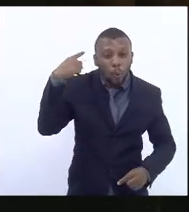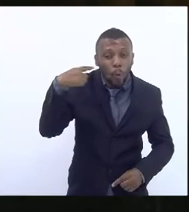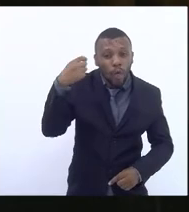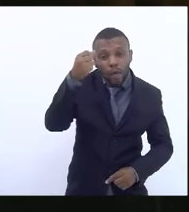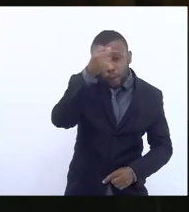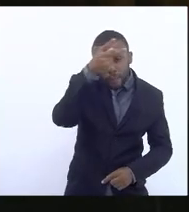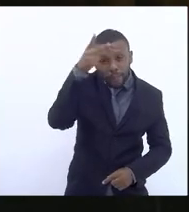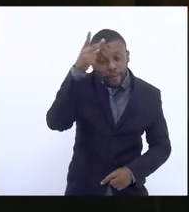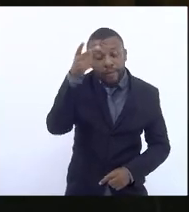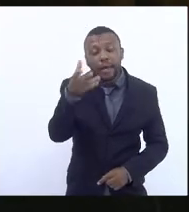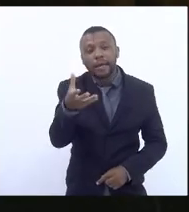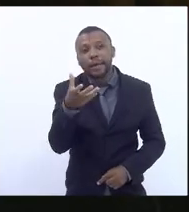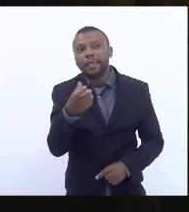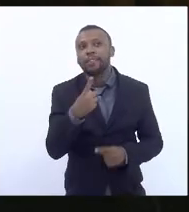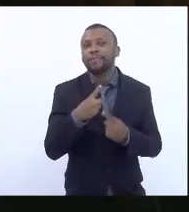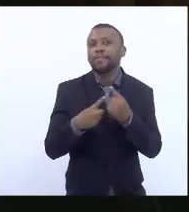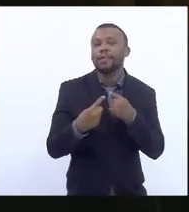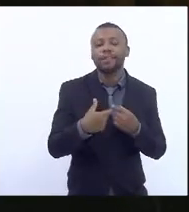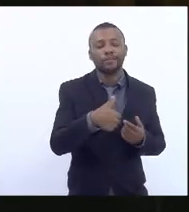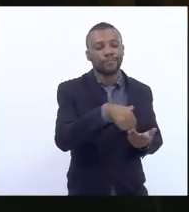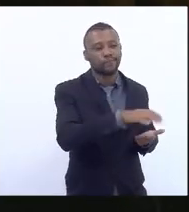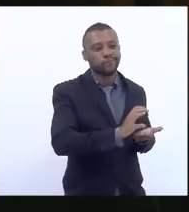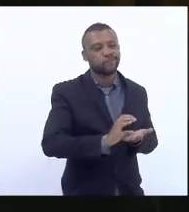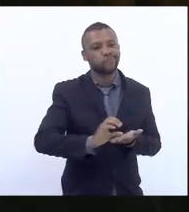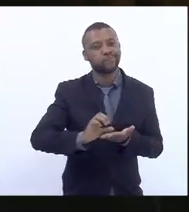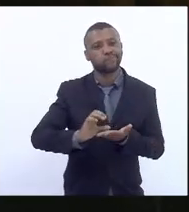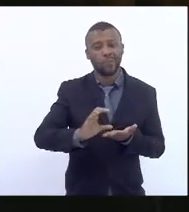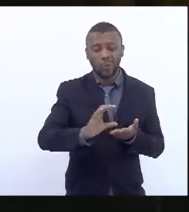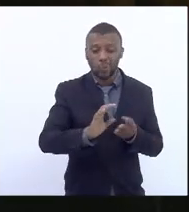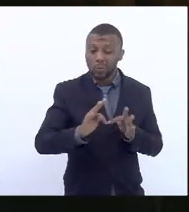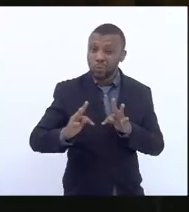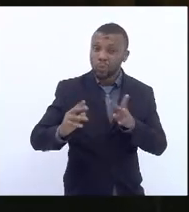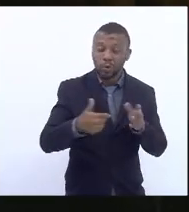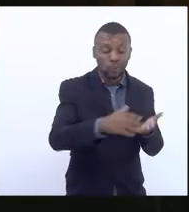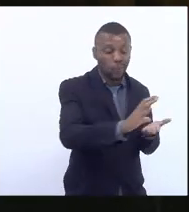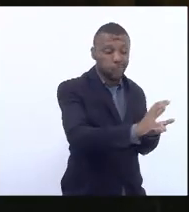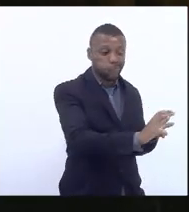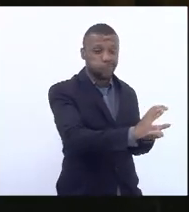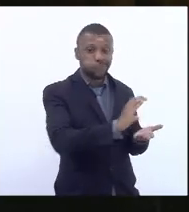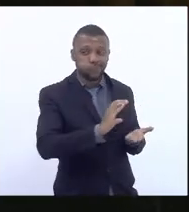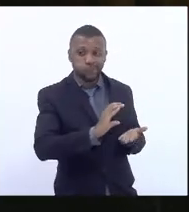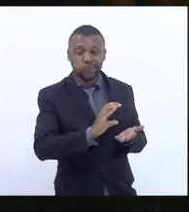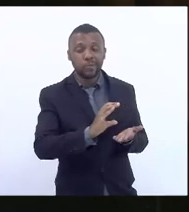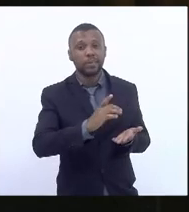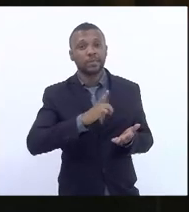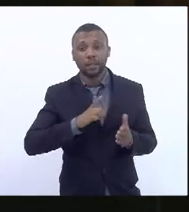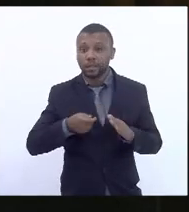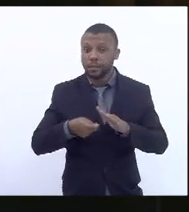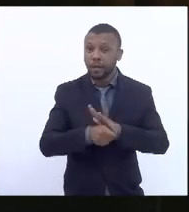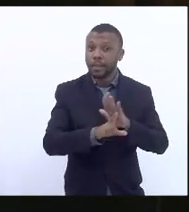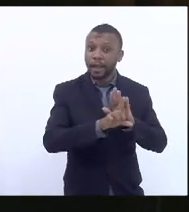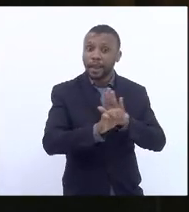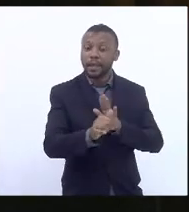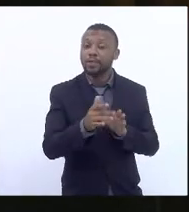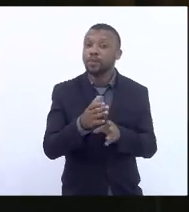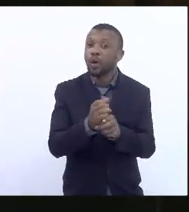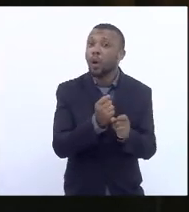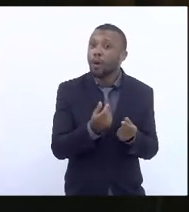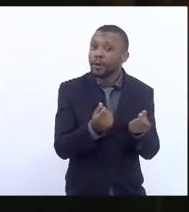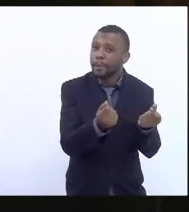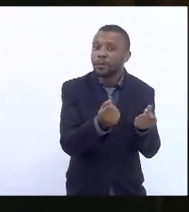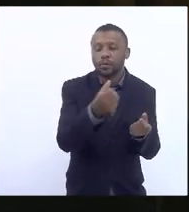está fazendo de querer gastar todo o recurso colocado na lei orçamentária do município,